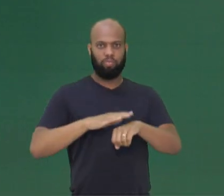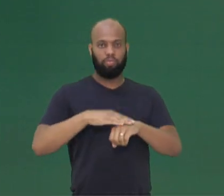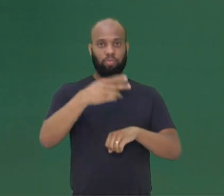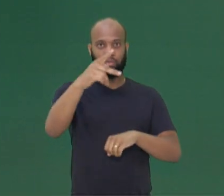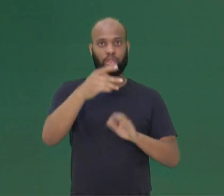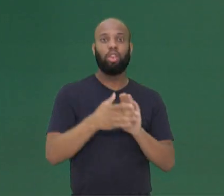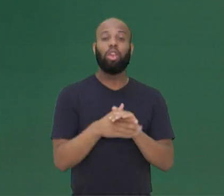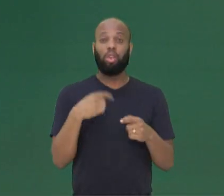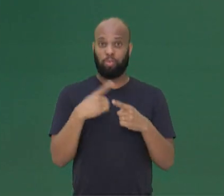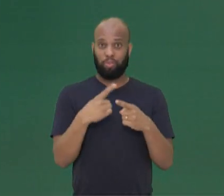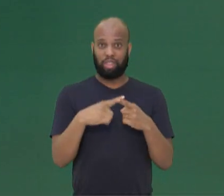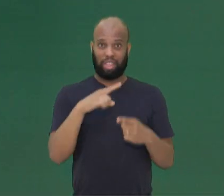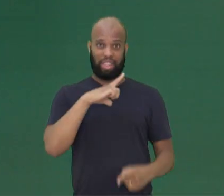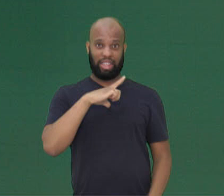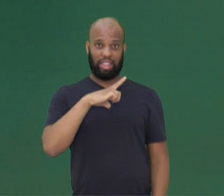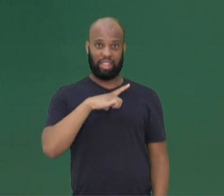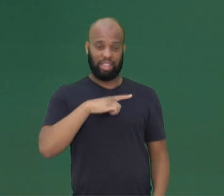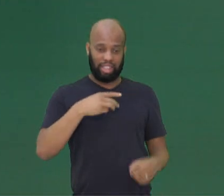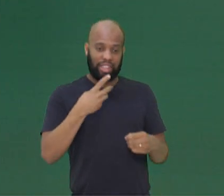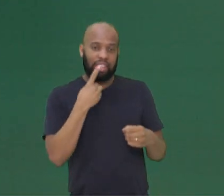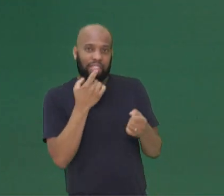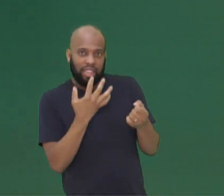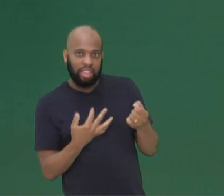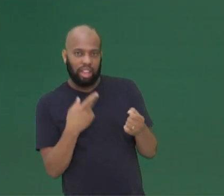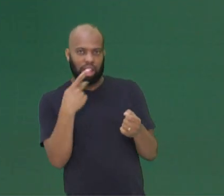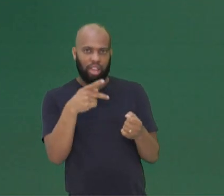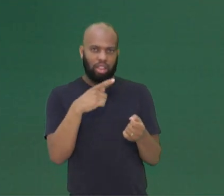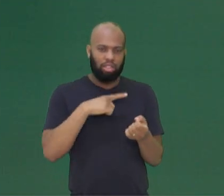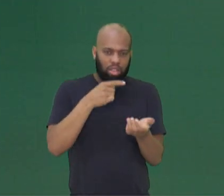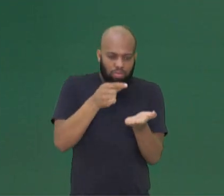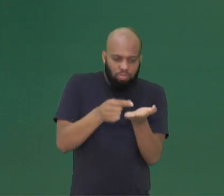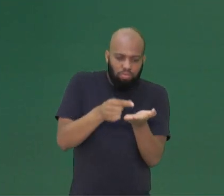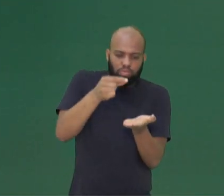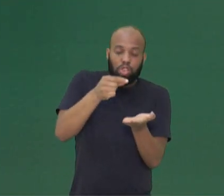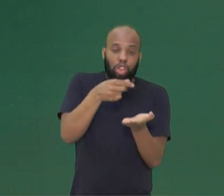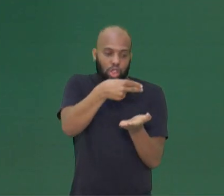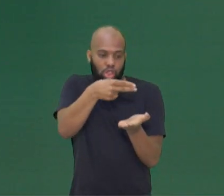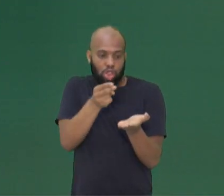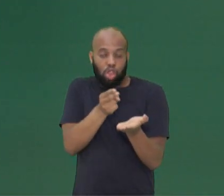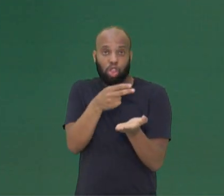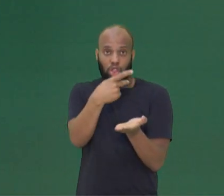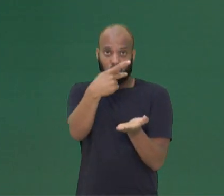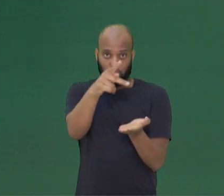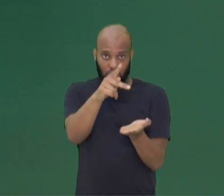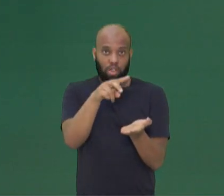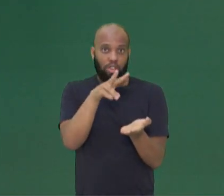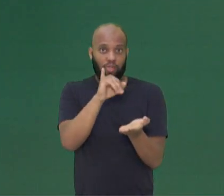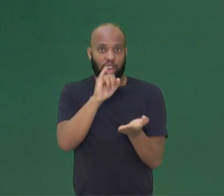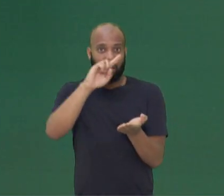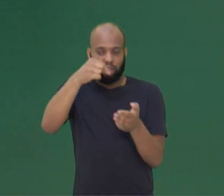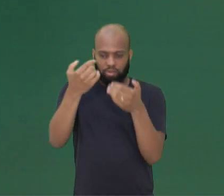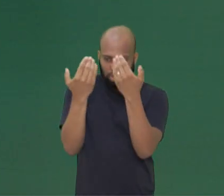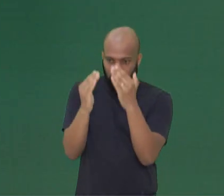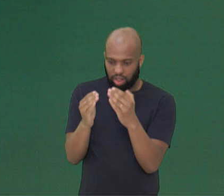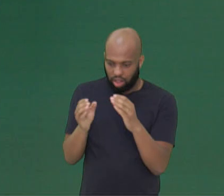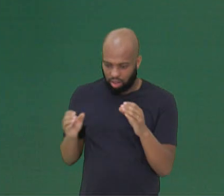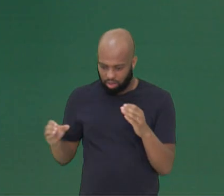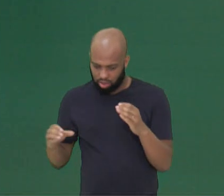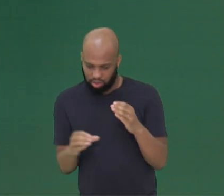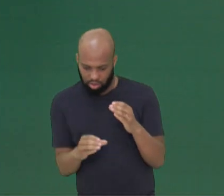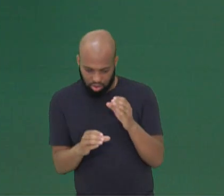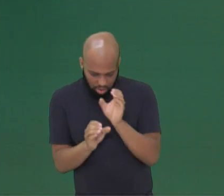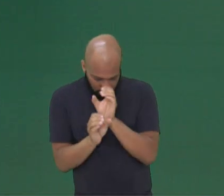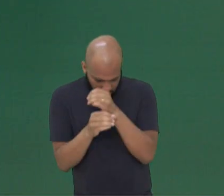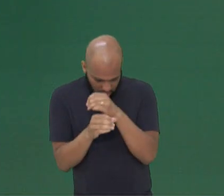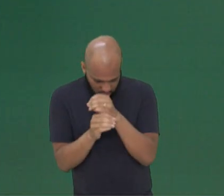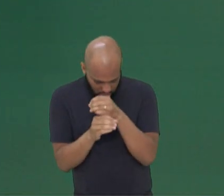num instrumento, num tubinho, etiquetado com o seu nome para saber que é seu e vai ser analisado lá no laboratório para